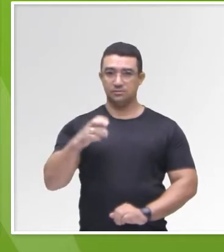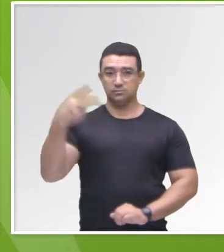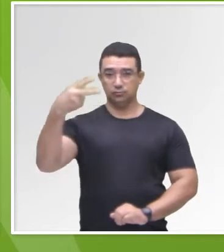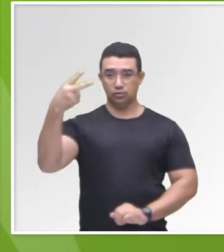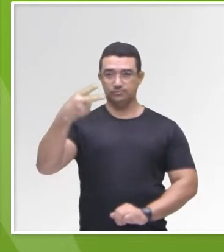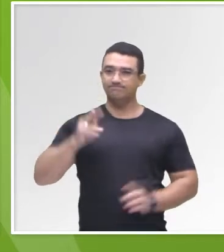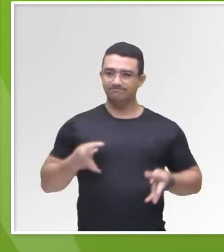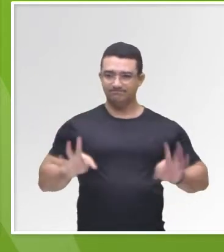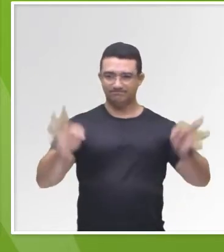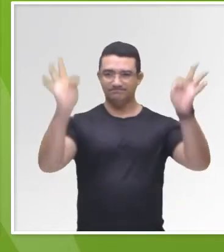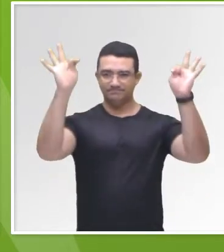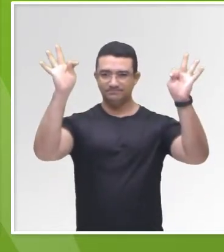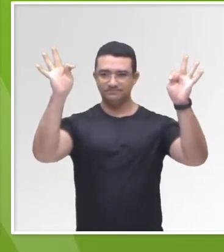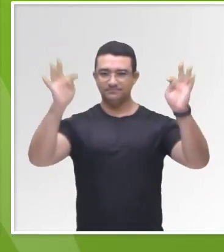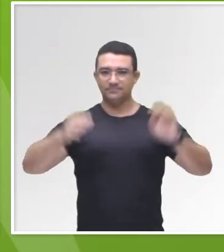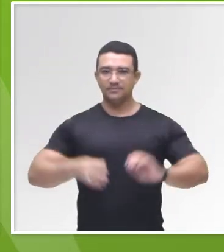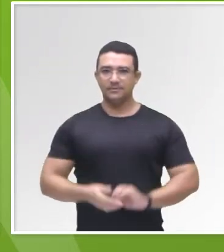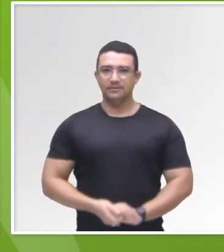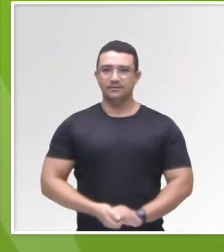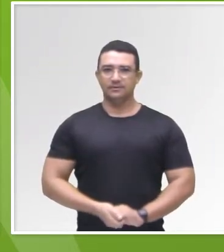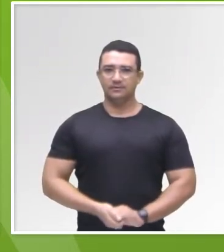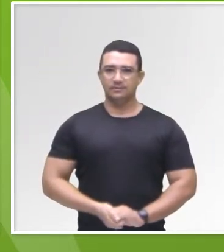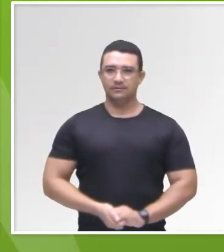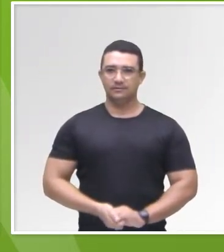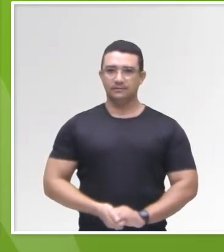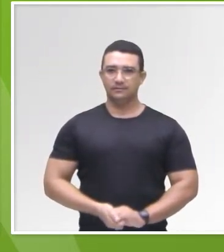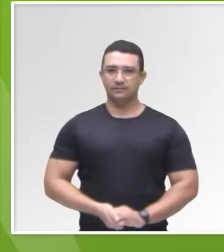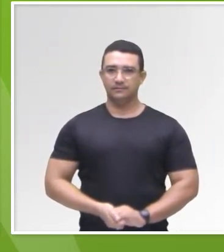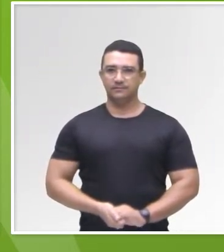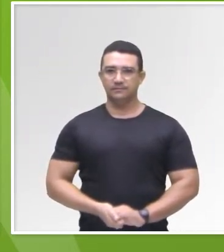Unidade 2, Tecnologia.